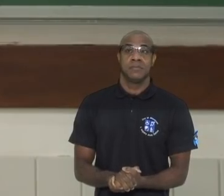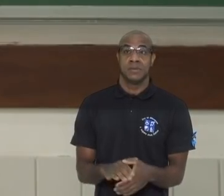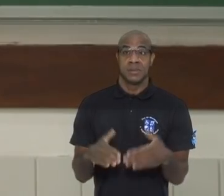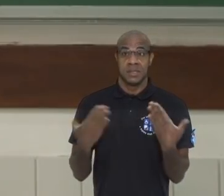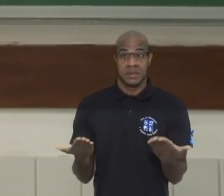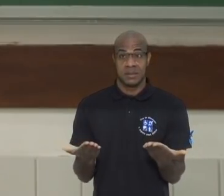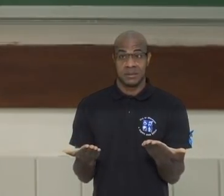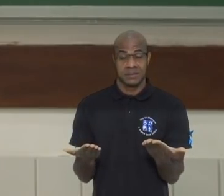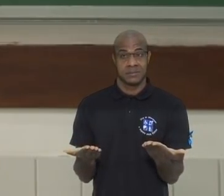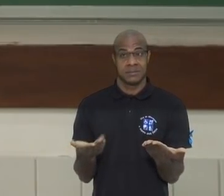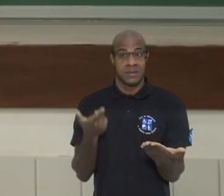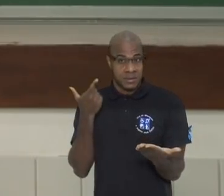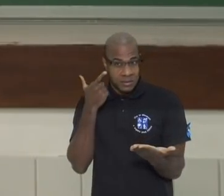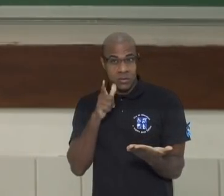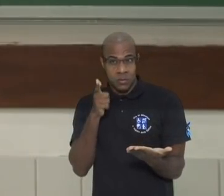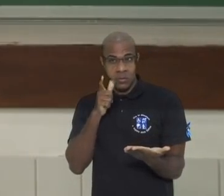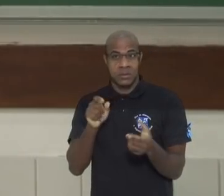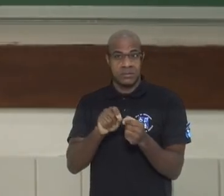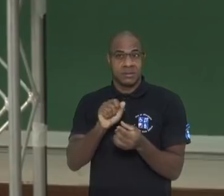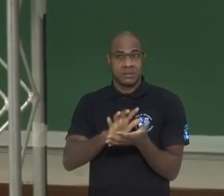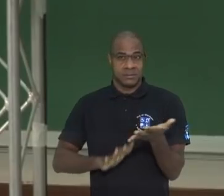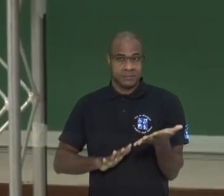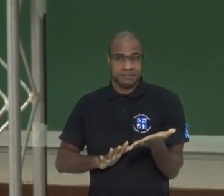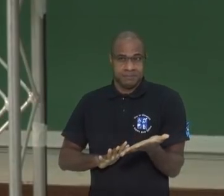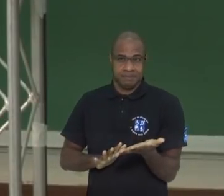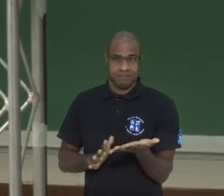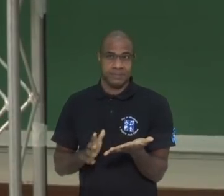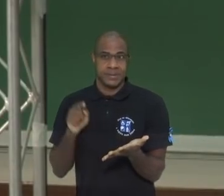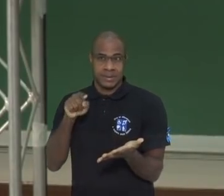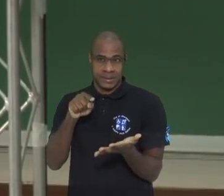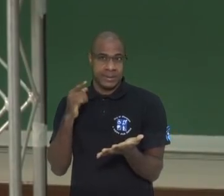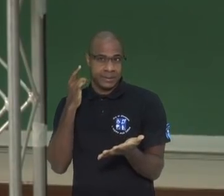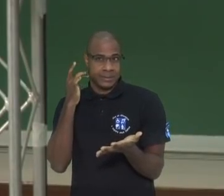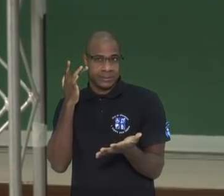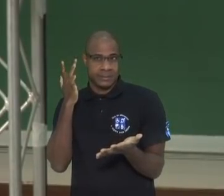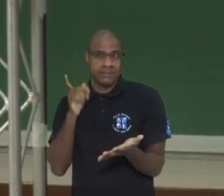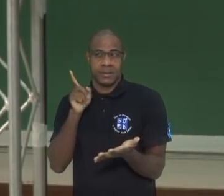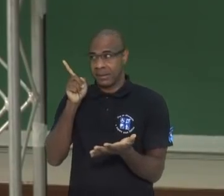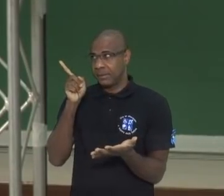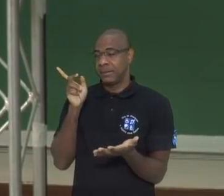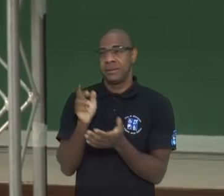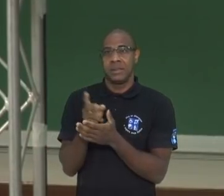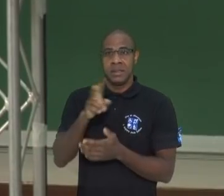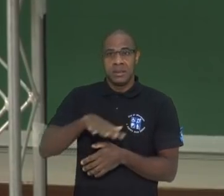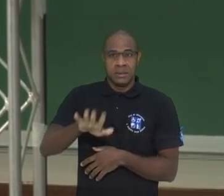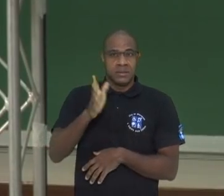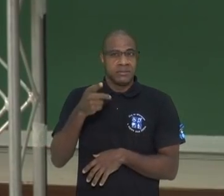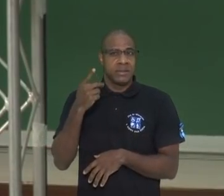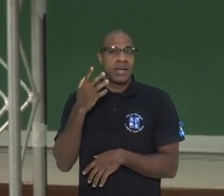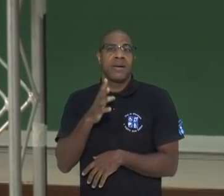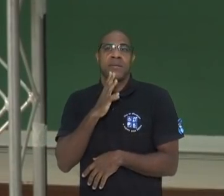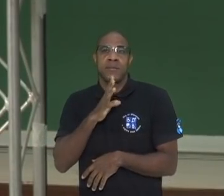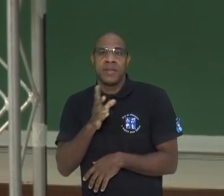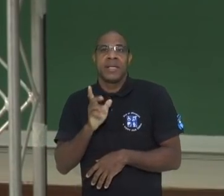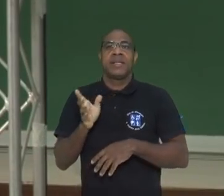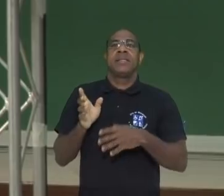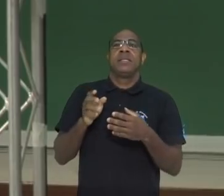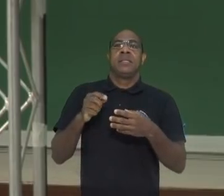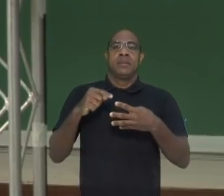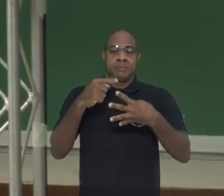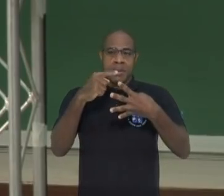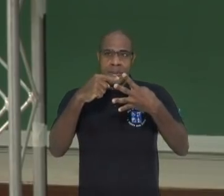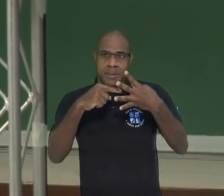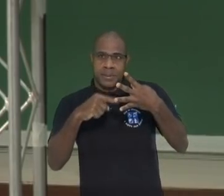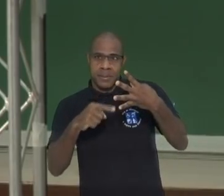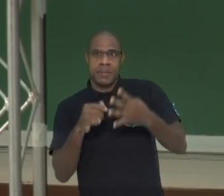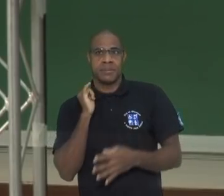aí, pessoal, conseguiram resolver esse exercício? Esse tá fácil, não é mesmo? Porque você já conhece um pouco sobre o narrador das